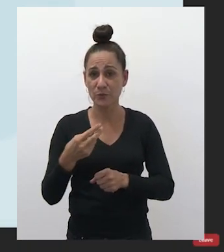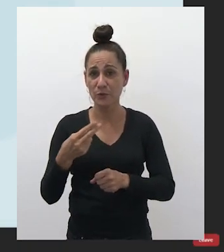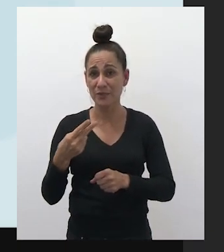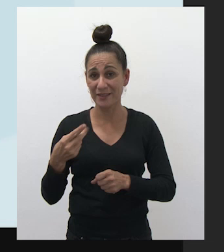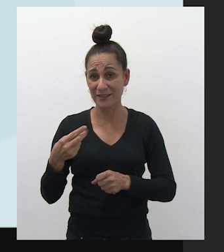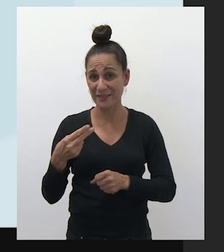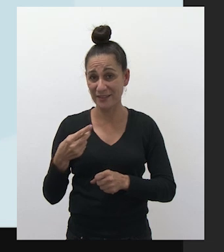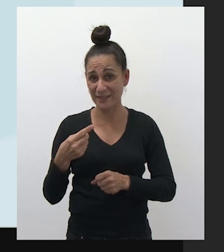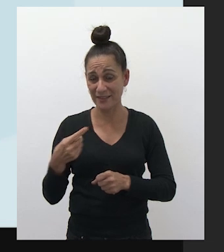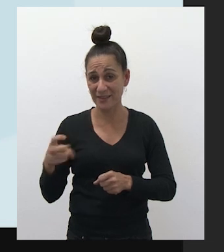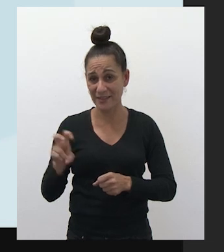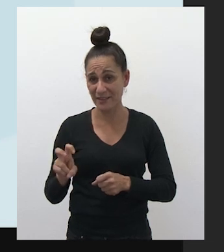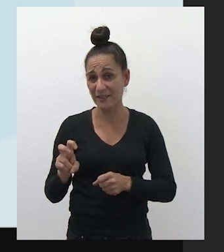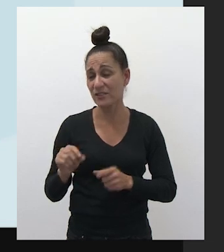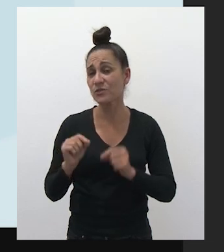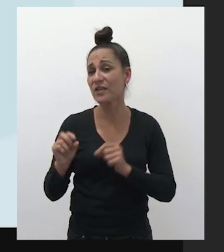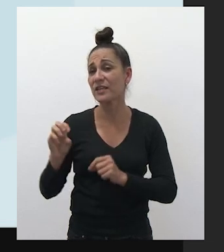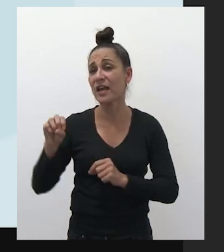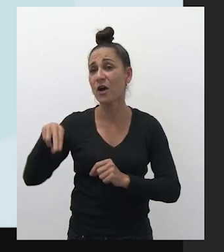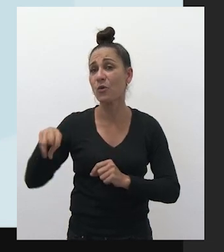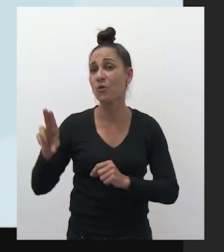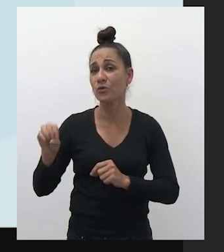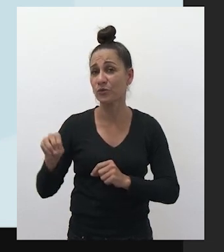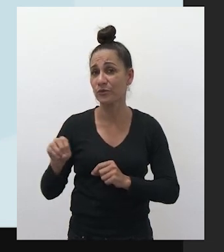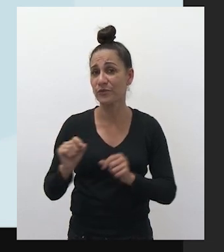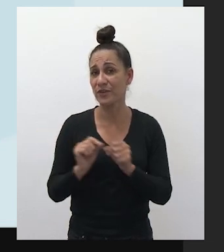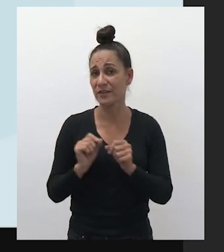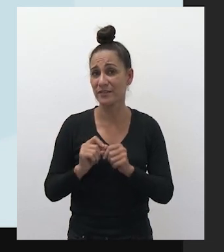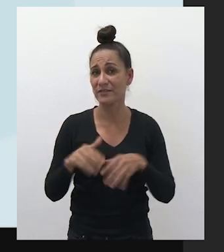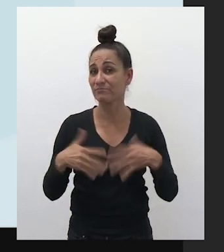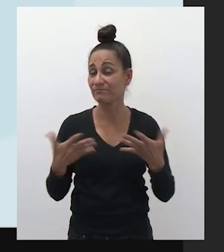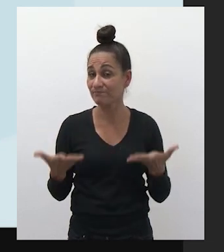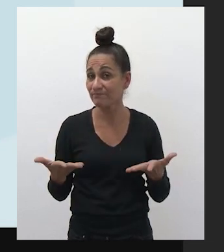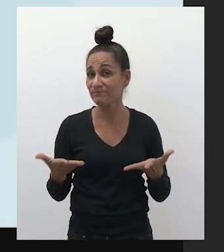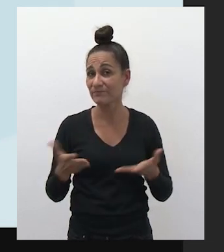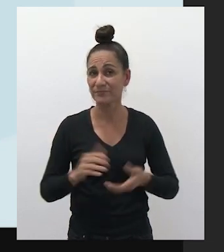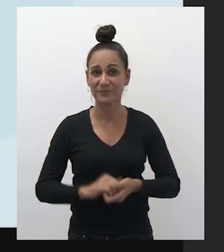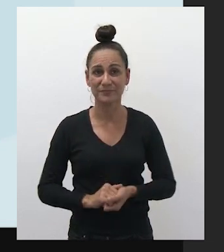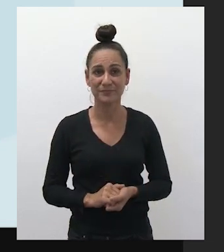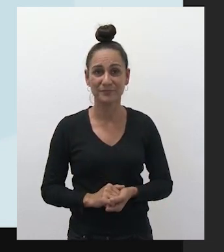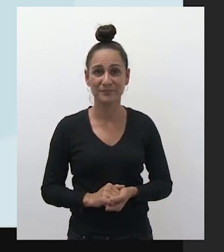ONU fez? Tá cortando agora?